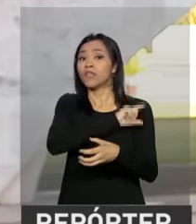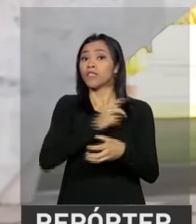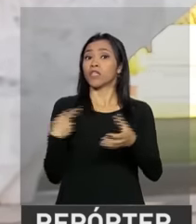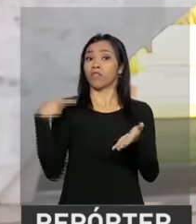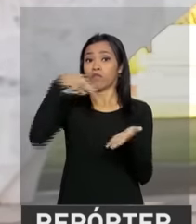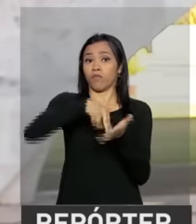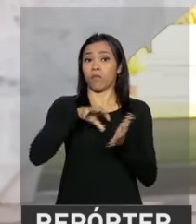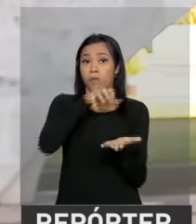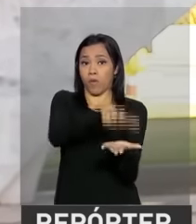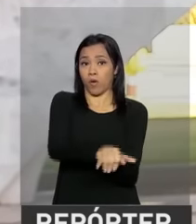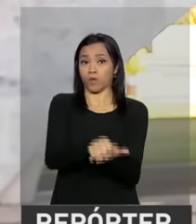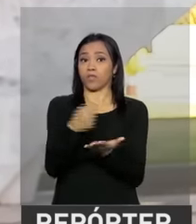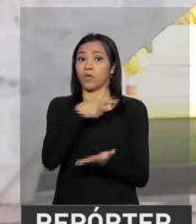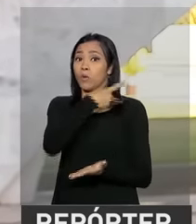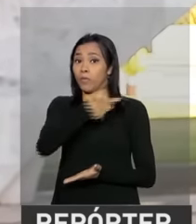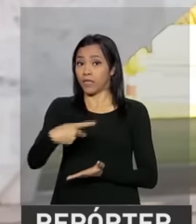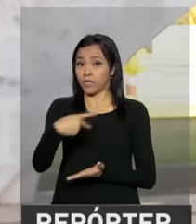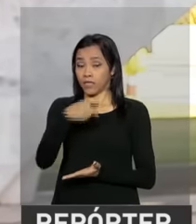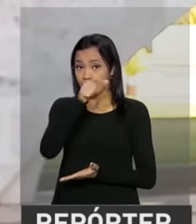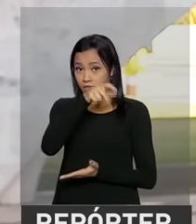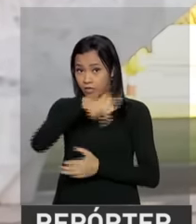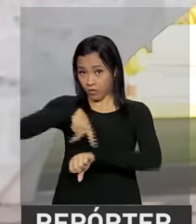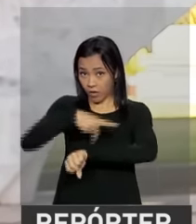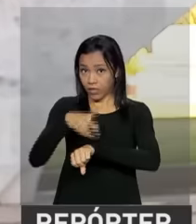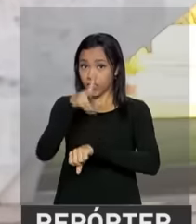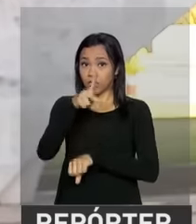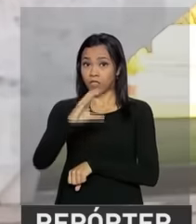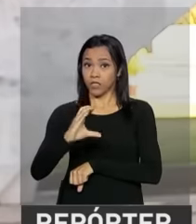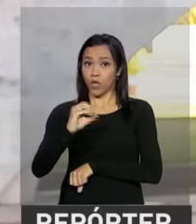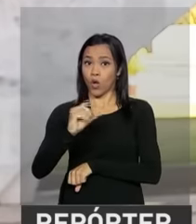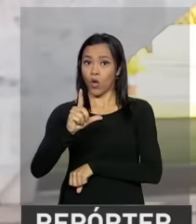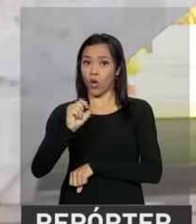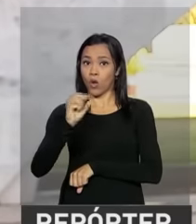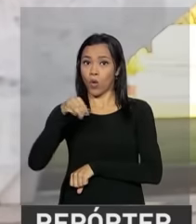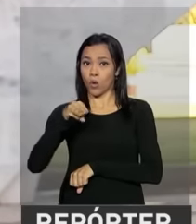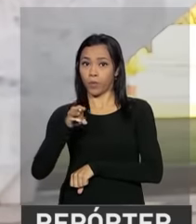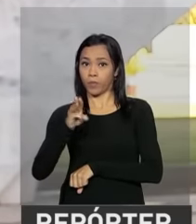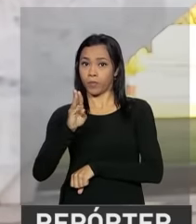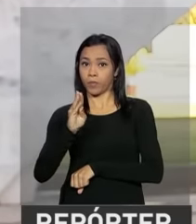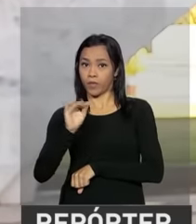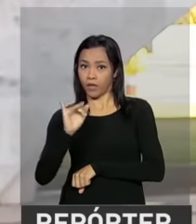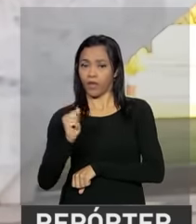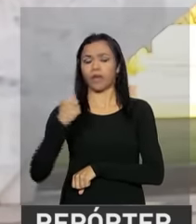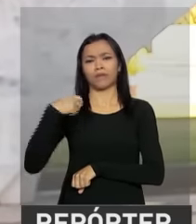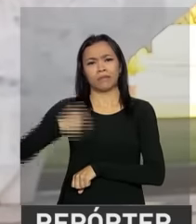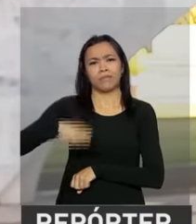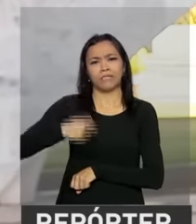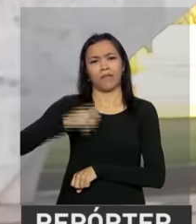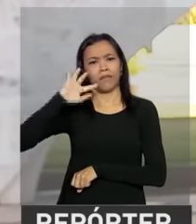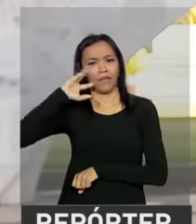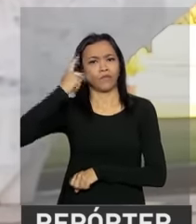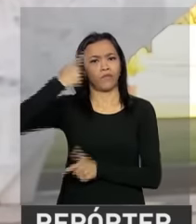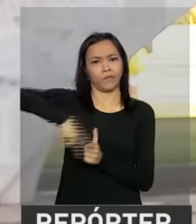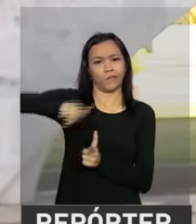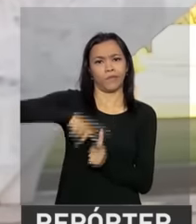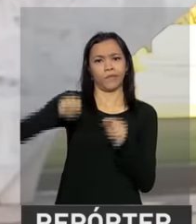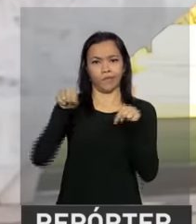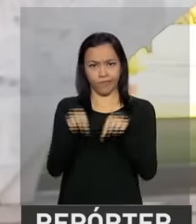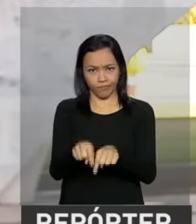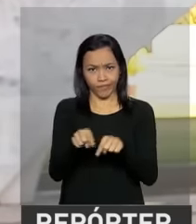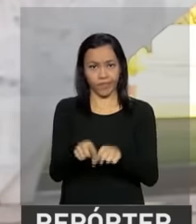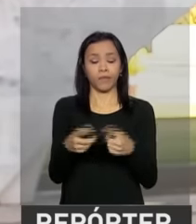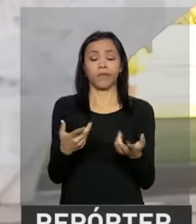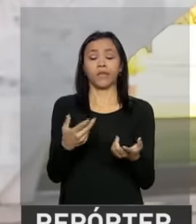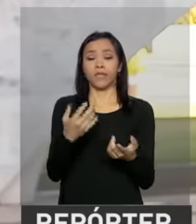Santos o presidente da Colômbia já da Colômbia já falava da importância de finalizar esse acordo o presidente Juan Manuel Santos